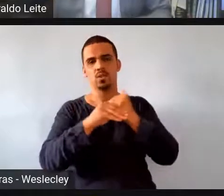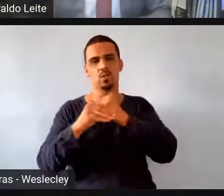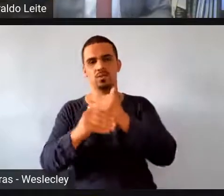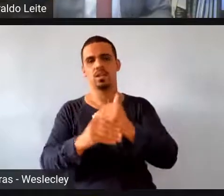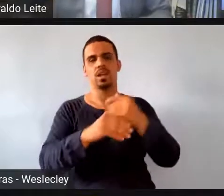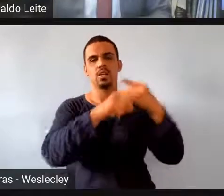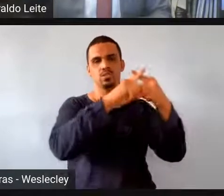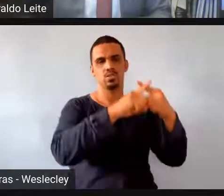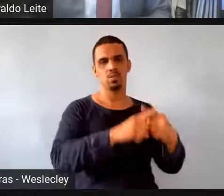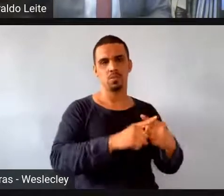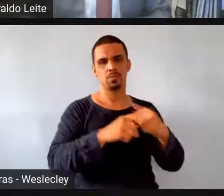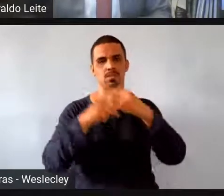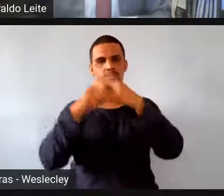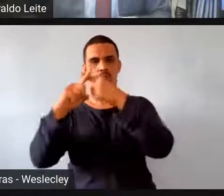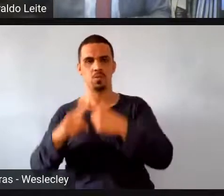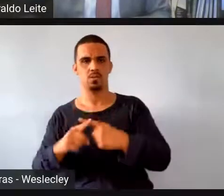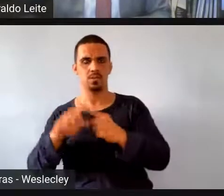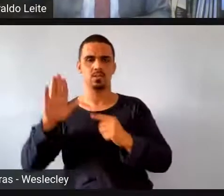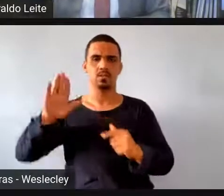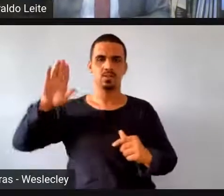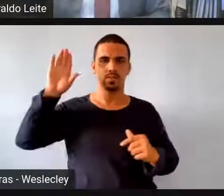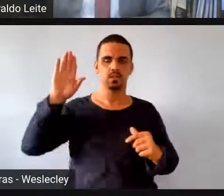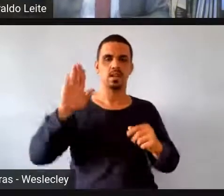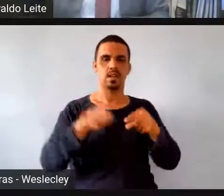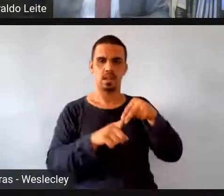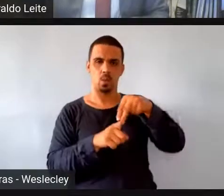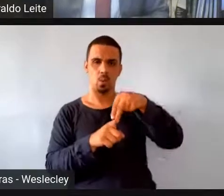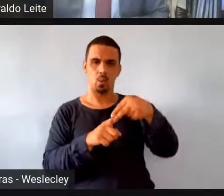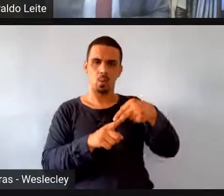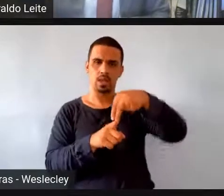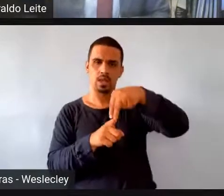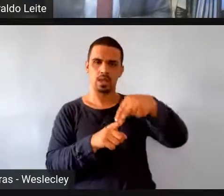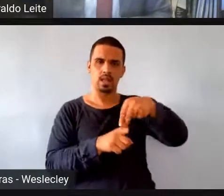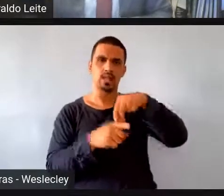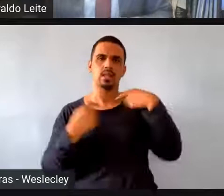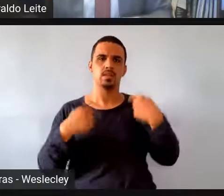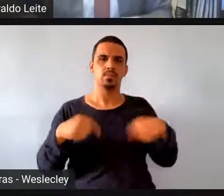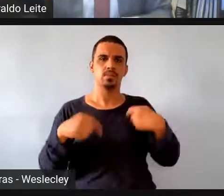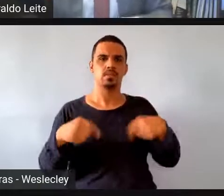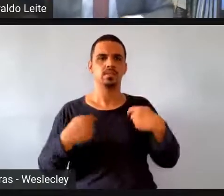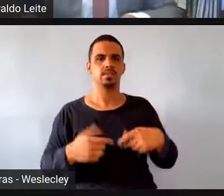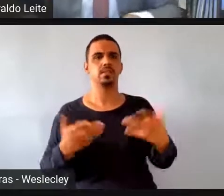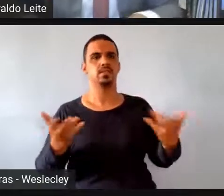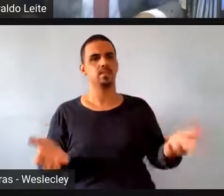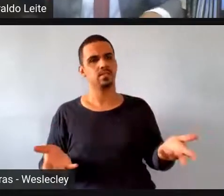de igualdade de competição entre candidatos, maior equilíbrio,